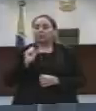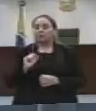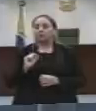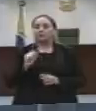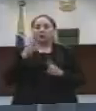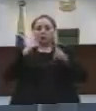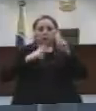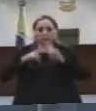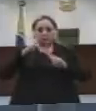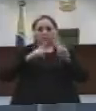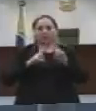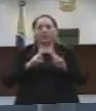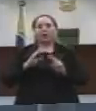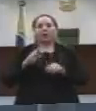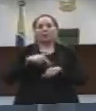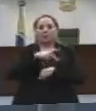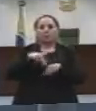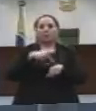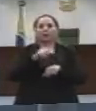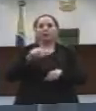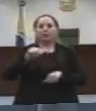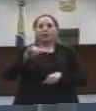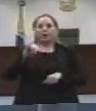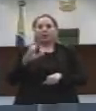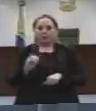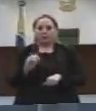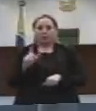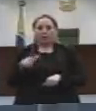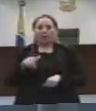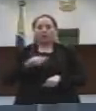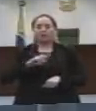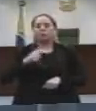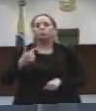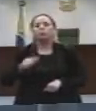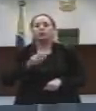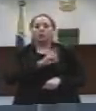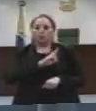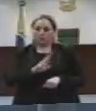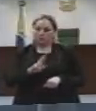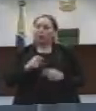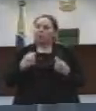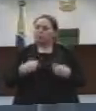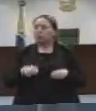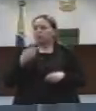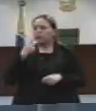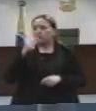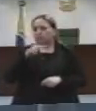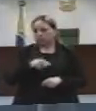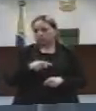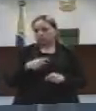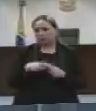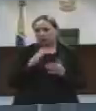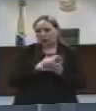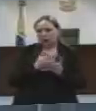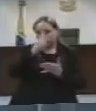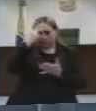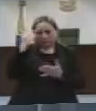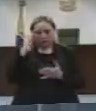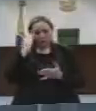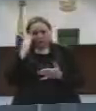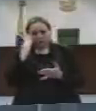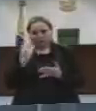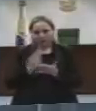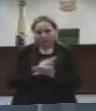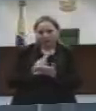do Estado Laico é uma visão do Estado sem religião é importante sempre frisar isso porque alguns acabam entendendo e alguns defendem